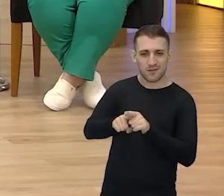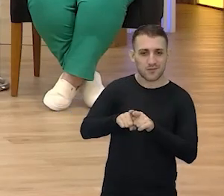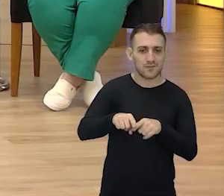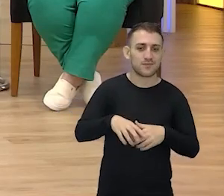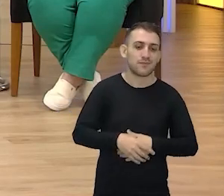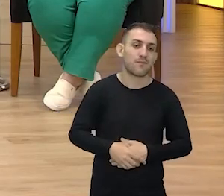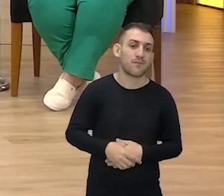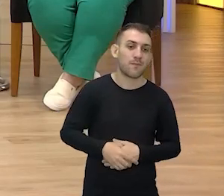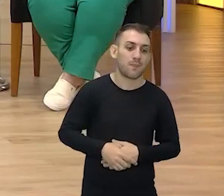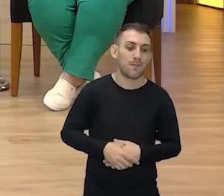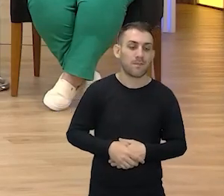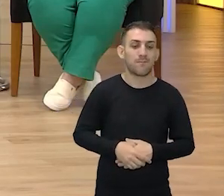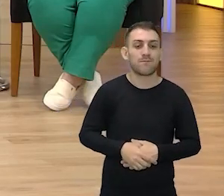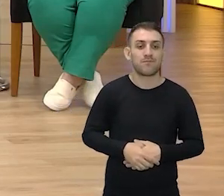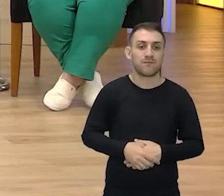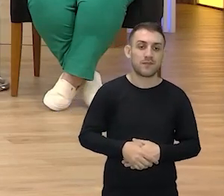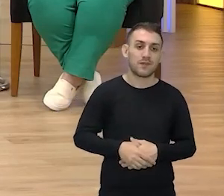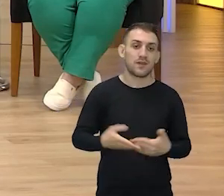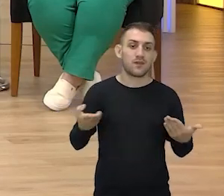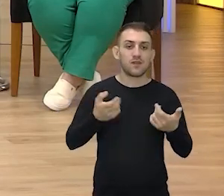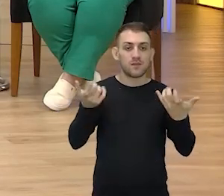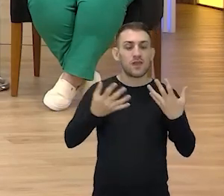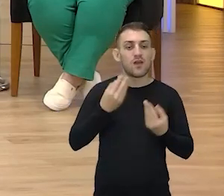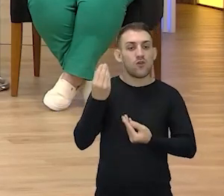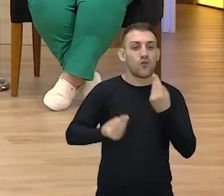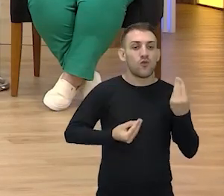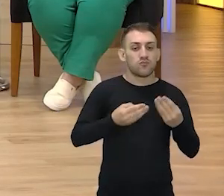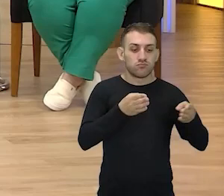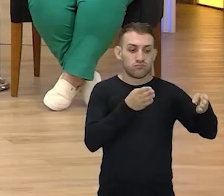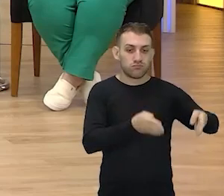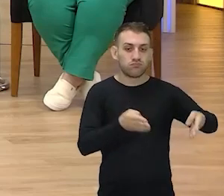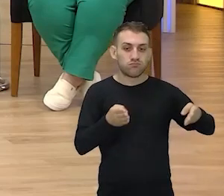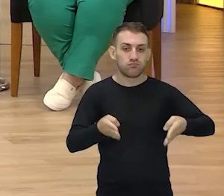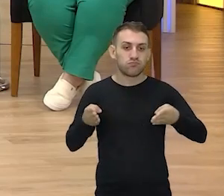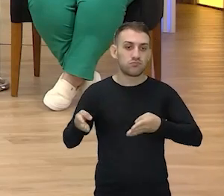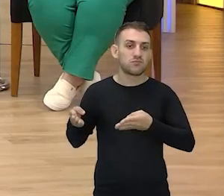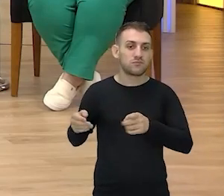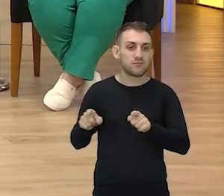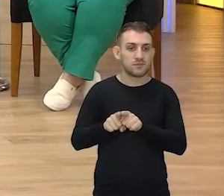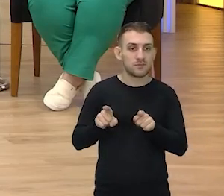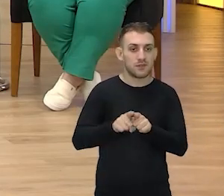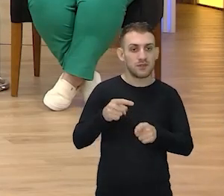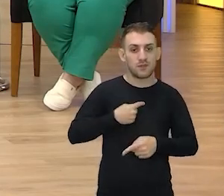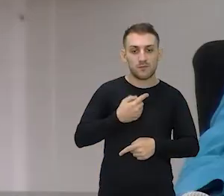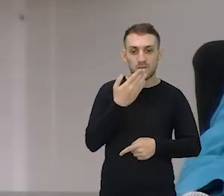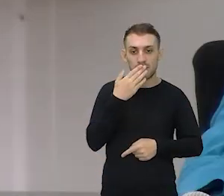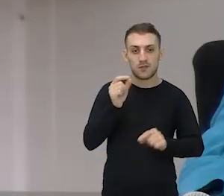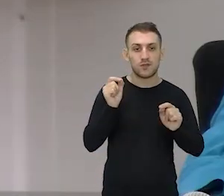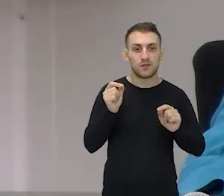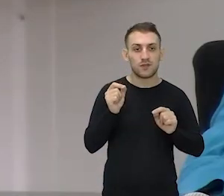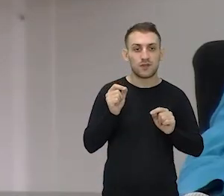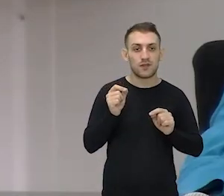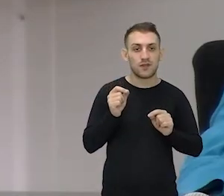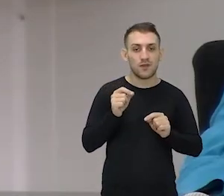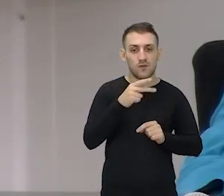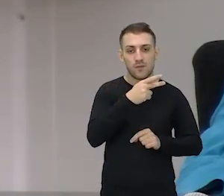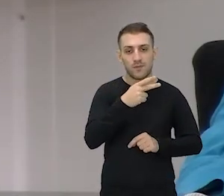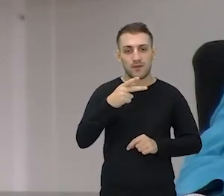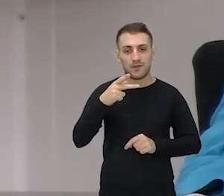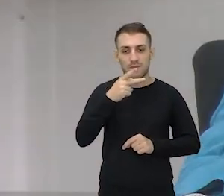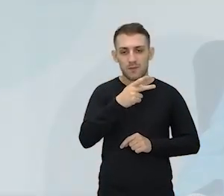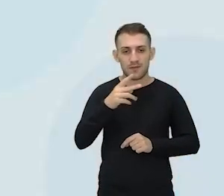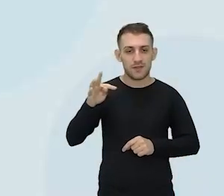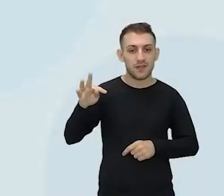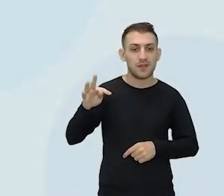Bom, eu vou contar como foi todo esse processo. Eu vou pedir para colocar primeiro o PPP para